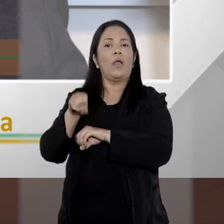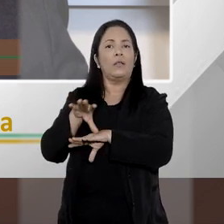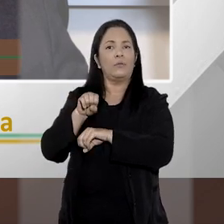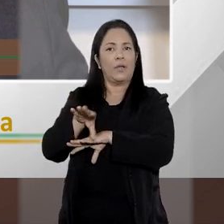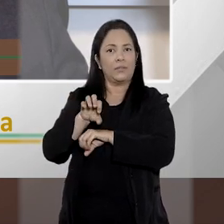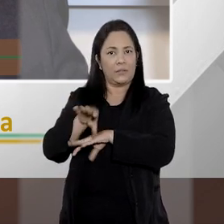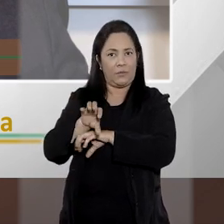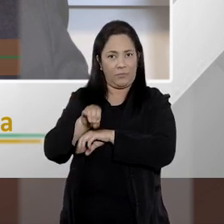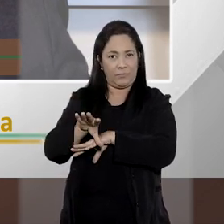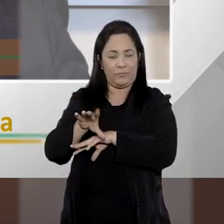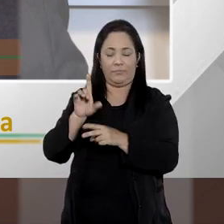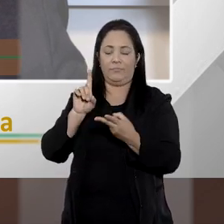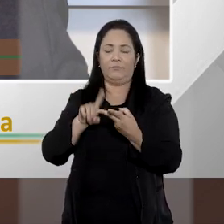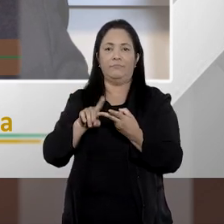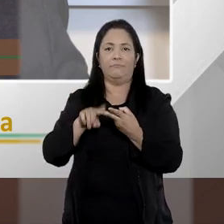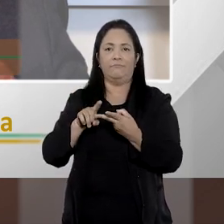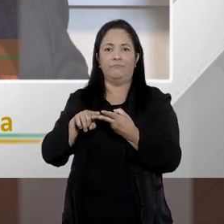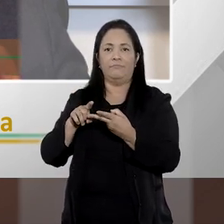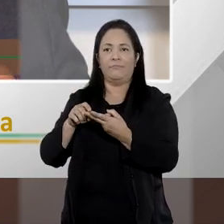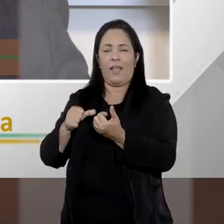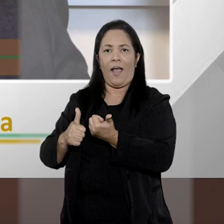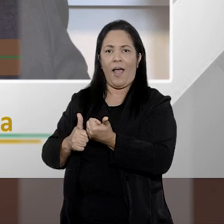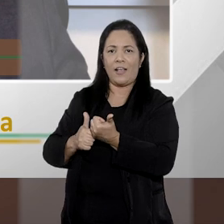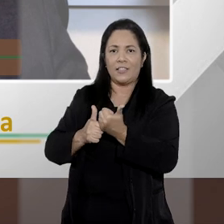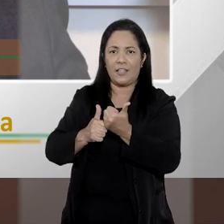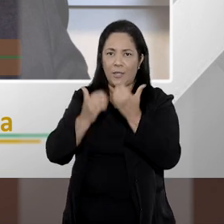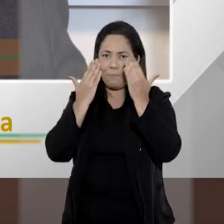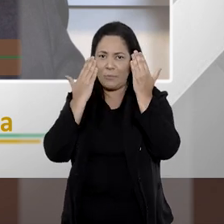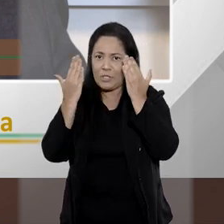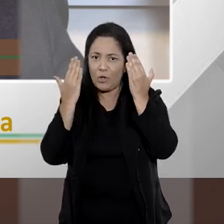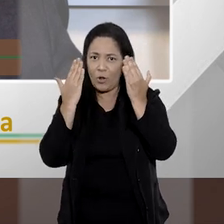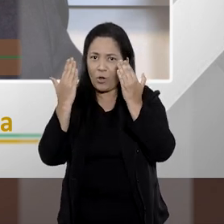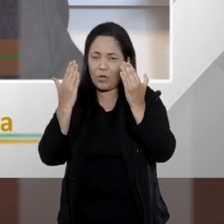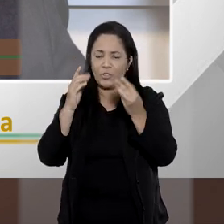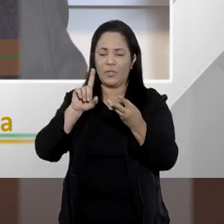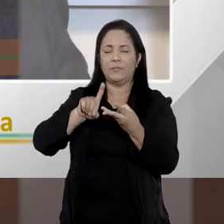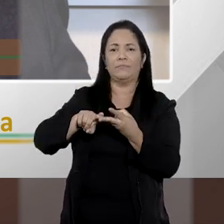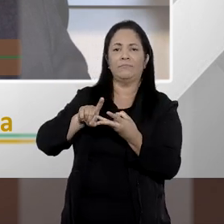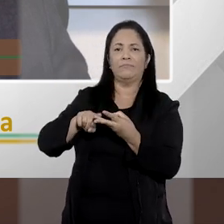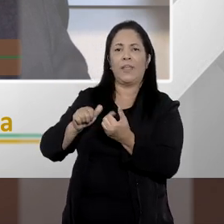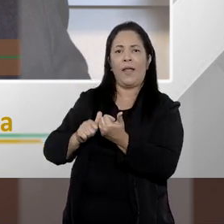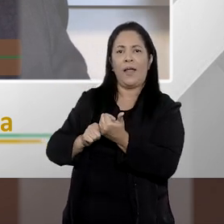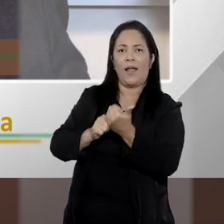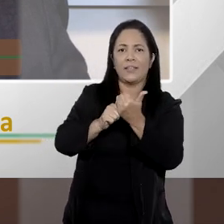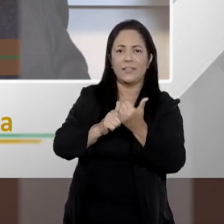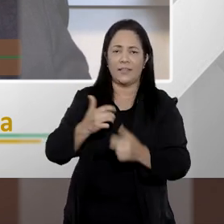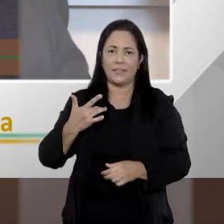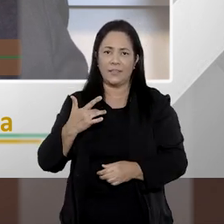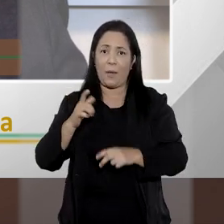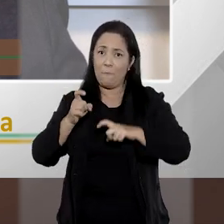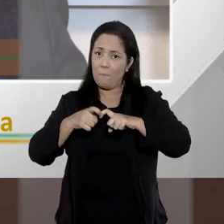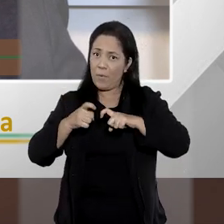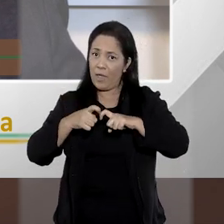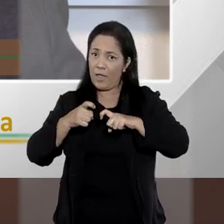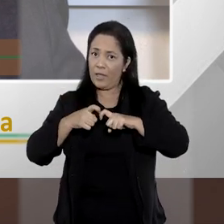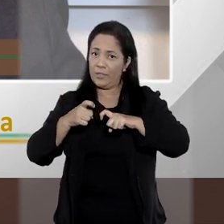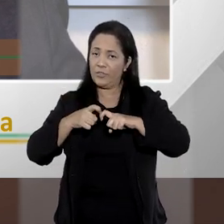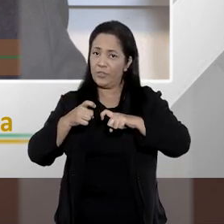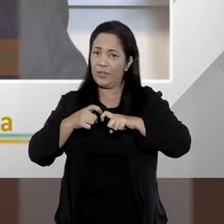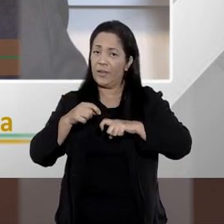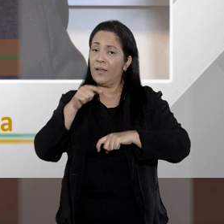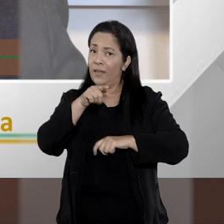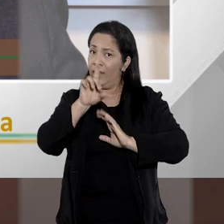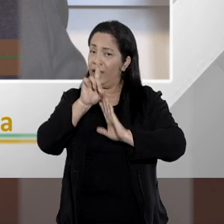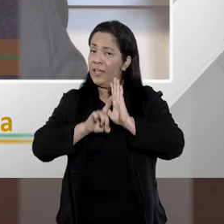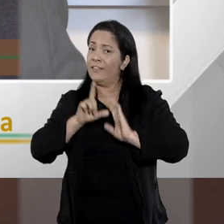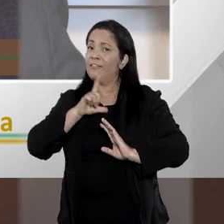apenado tem direito à assistência psicológica, o apenado tem direito à assistência médica, o apenado tem direito a aprender